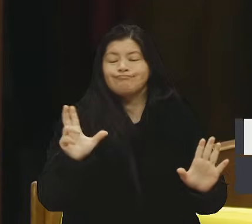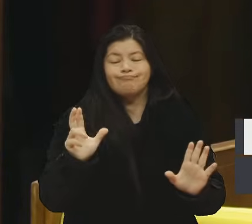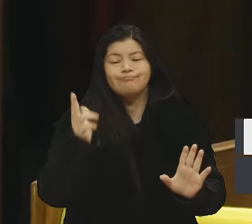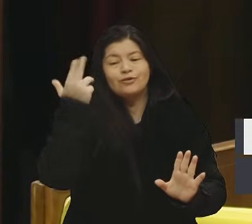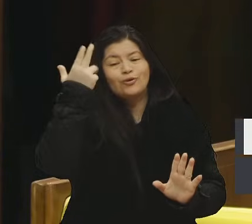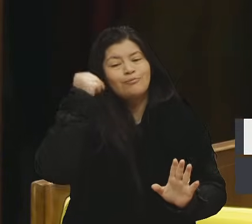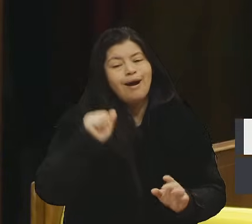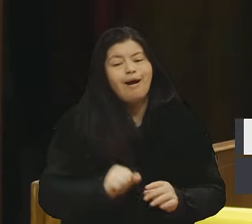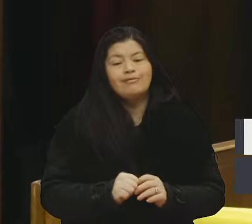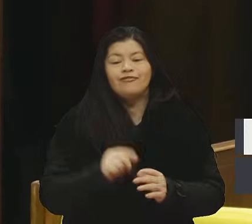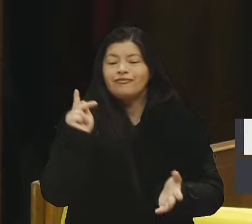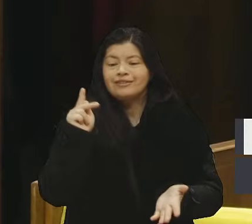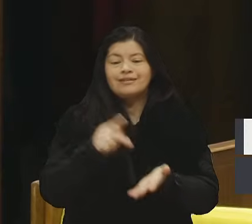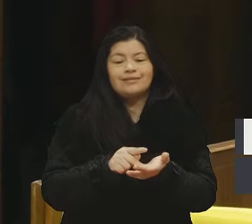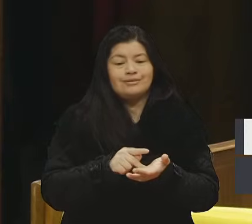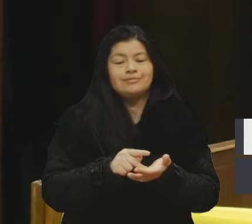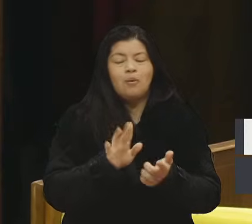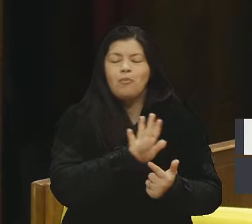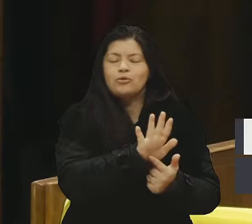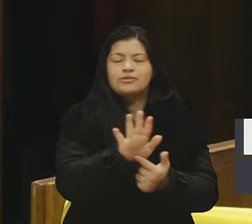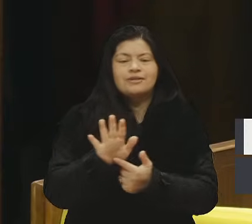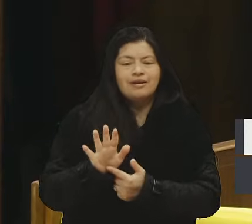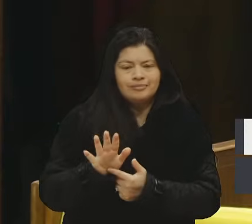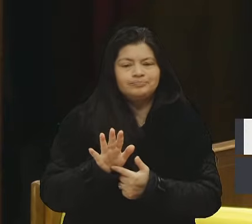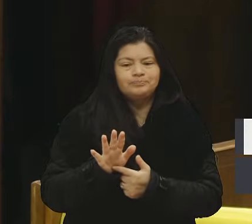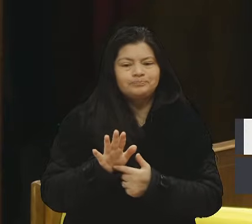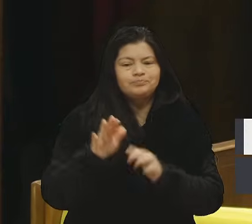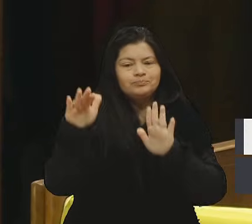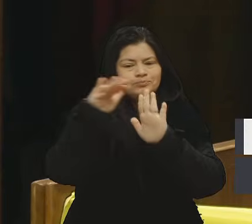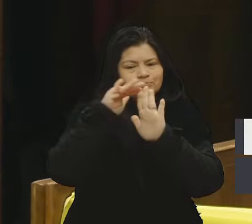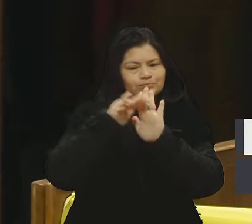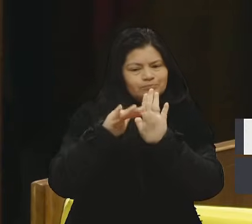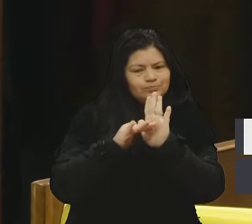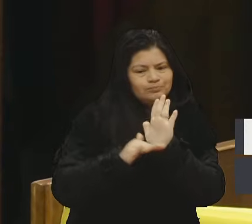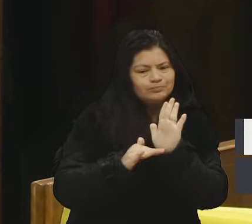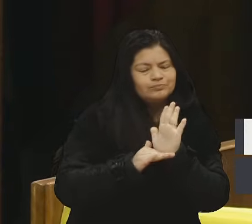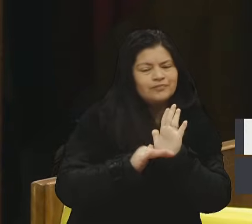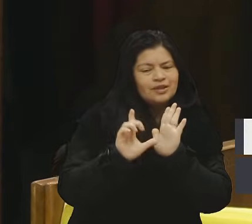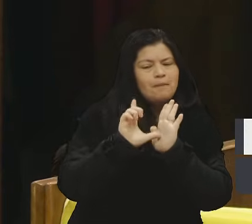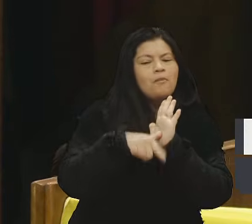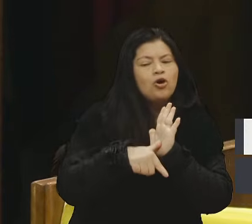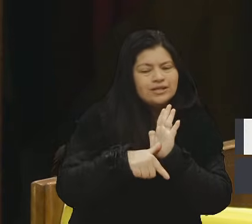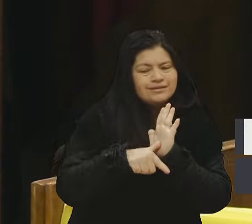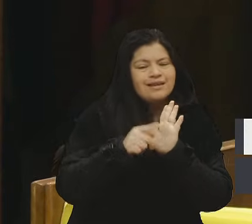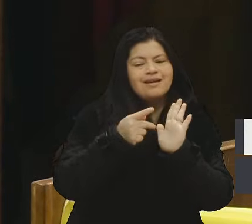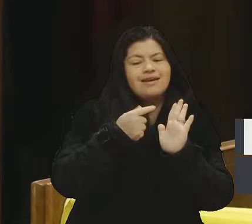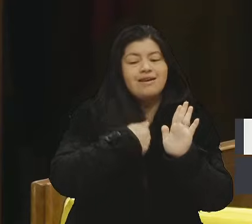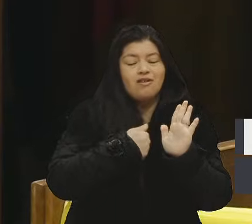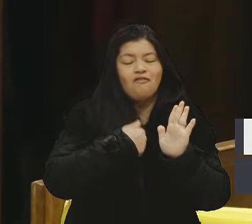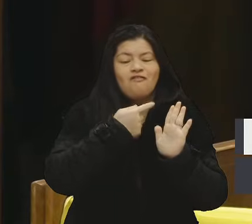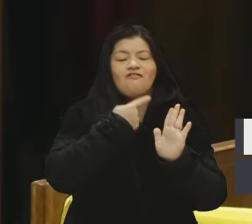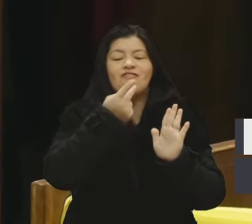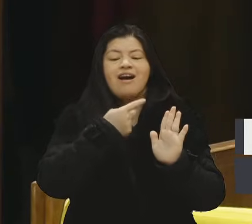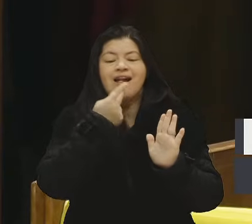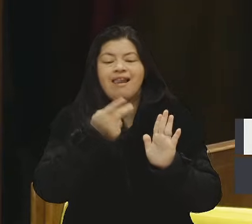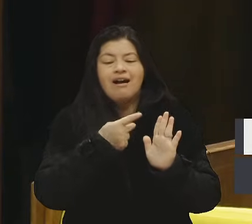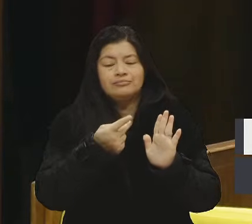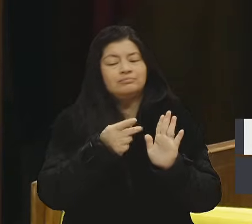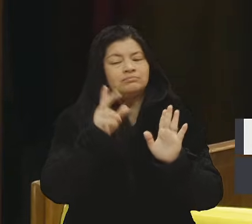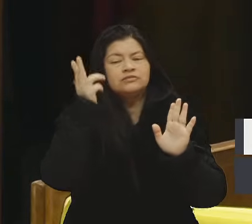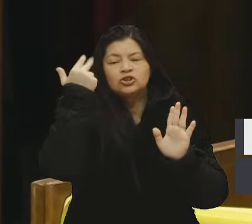vou fazer? Eu vou passar alguns dados que me pediram para passar e depois vou falar do jeito que eu falaria totalmente